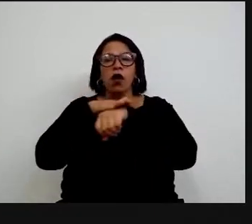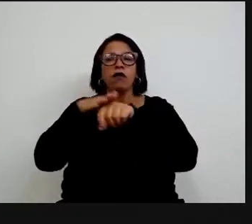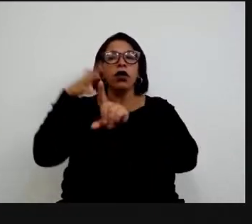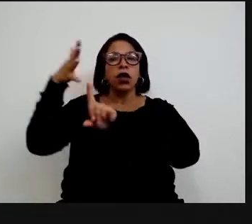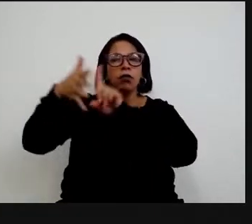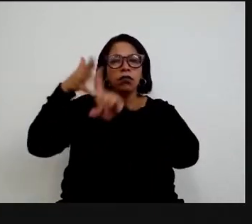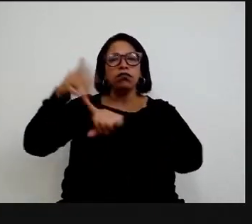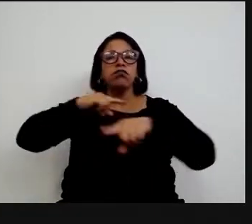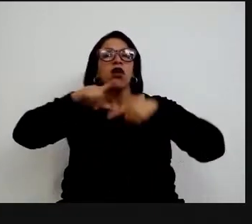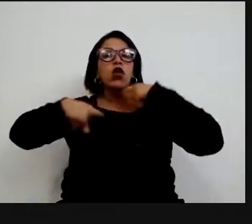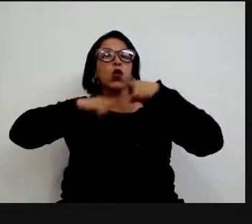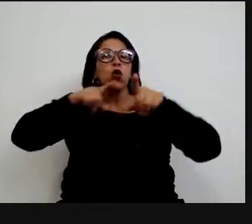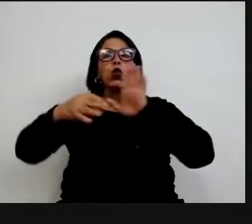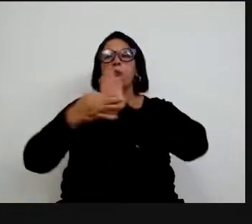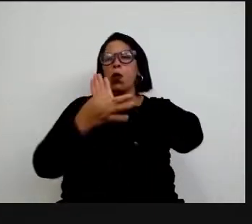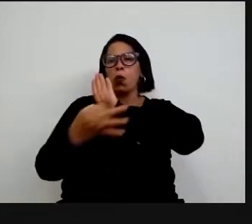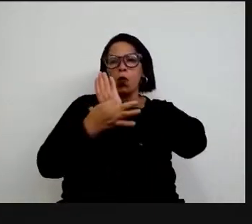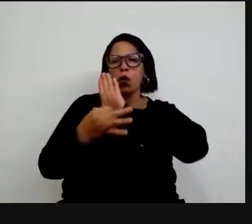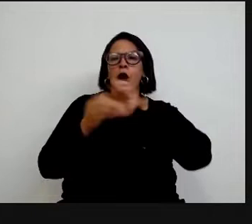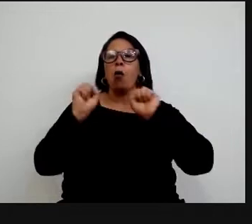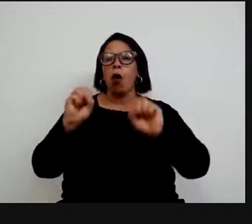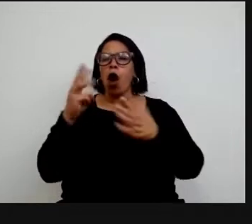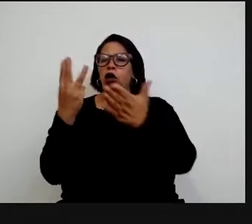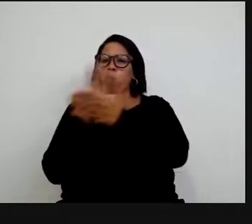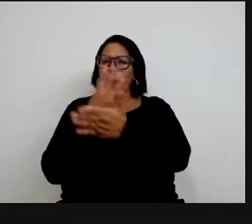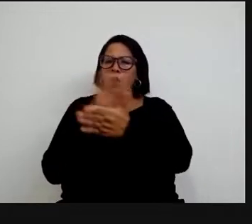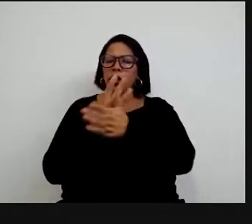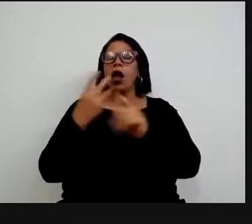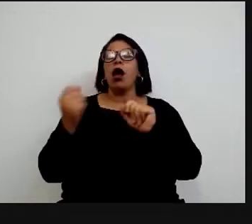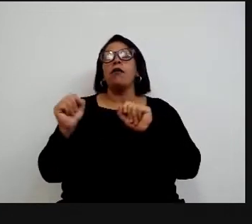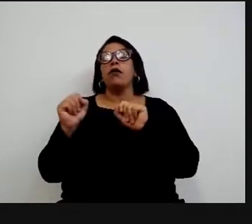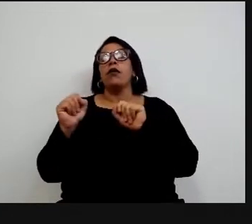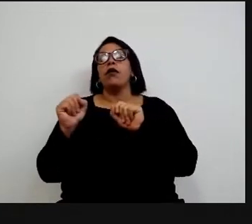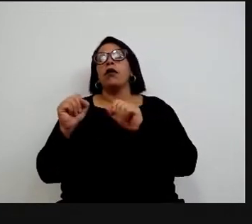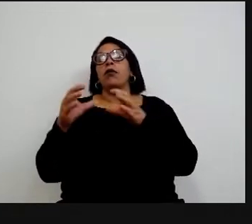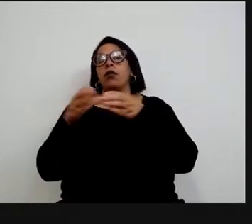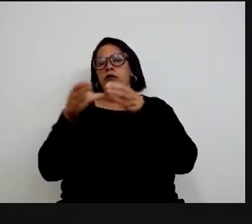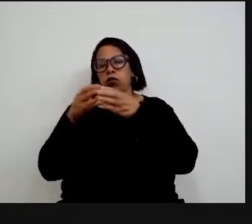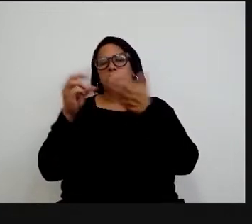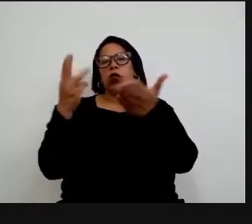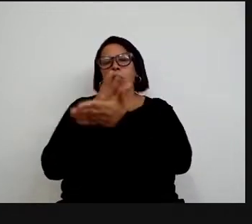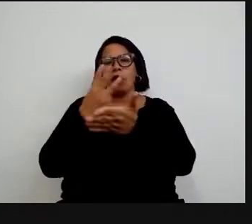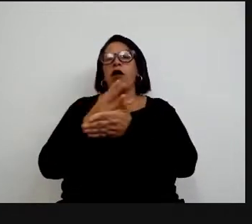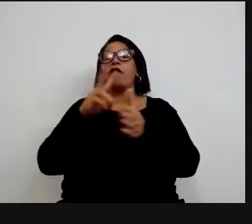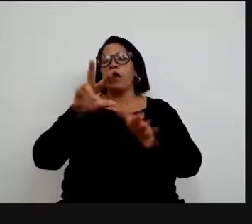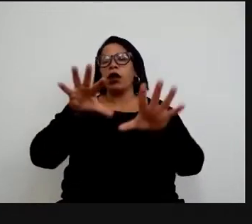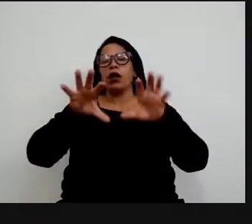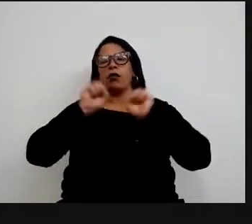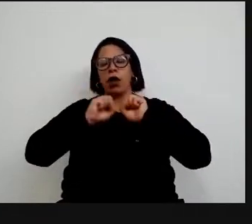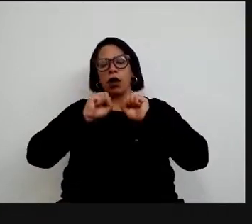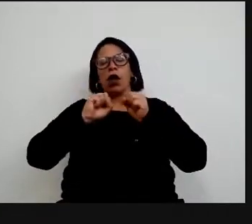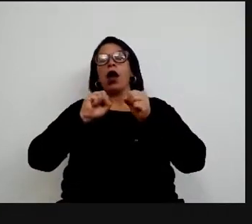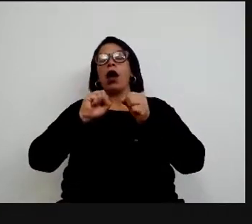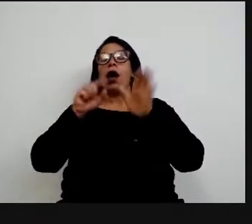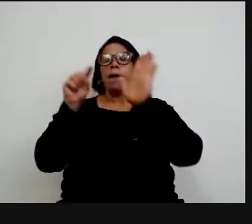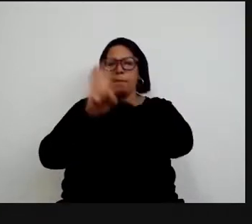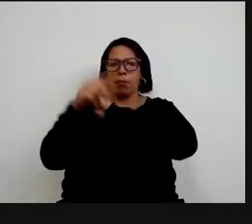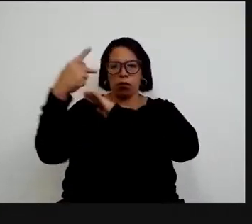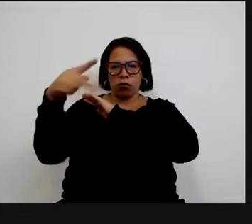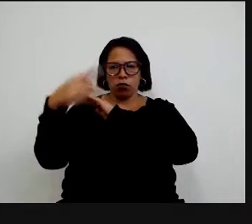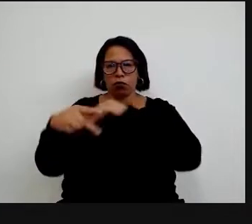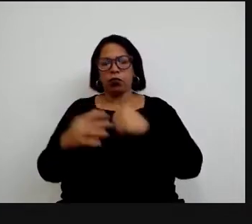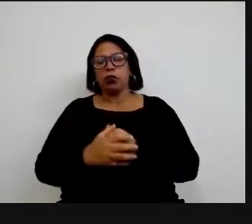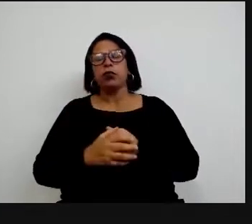alguma questão, alguma pergunta, pode passar que pelo WhatsApp nós vamos ter acesso à sua